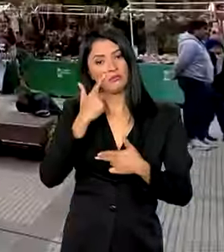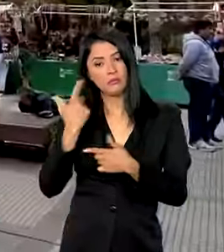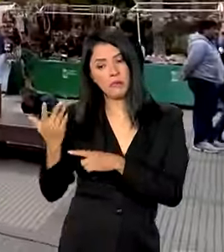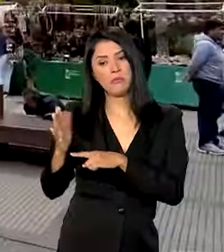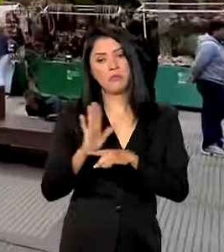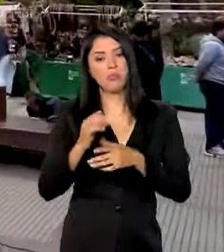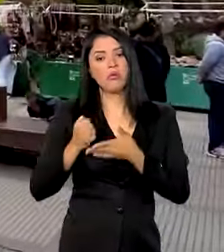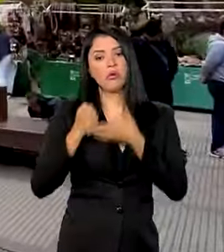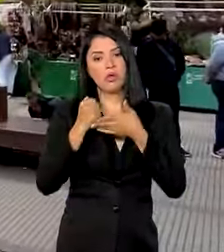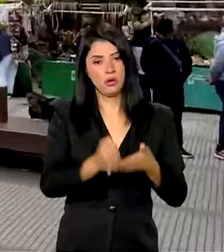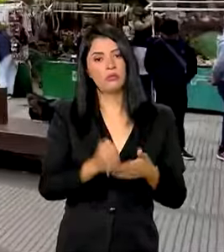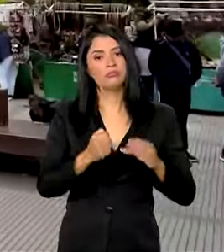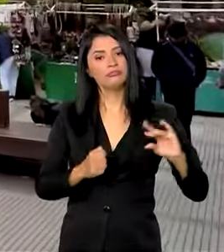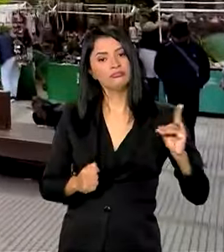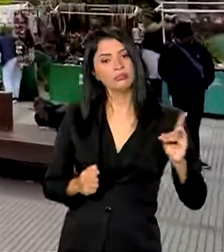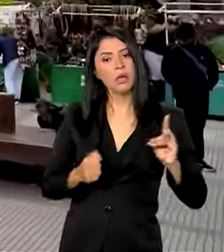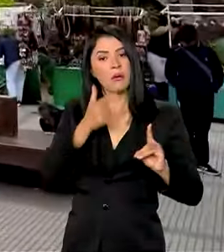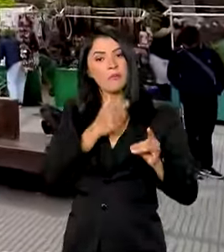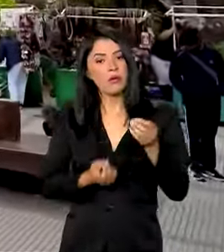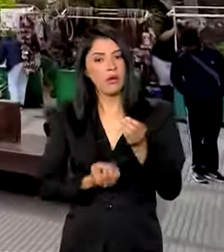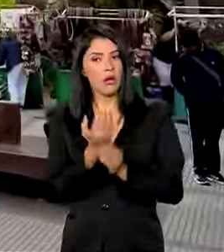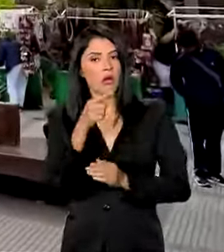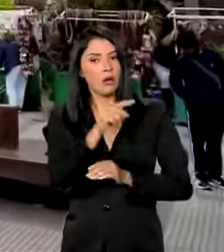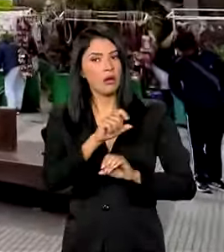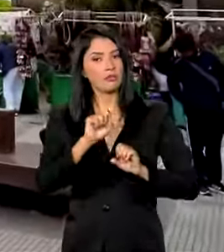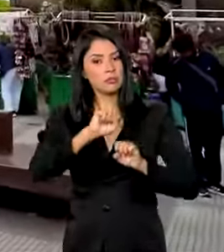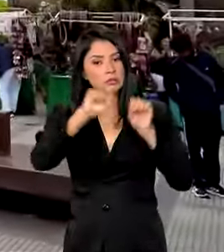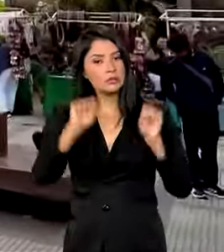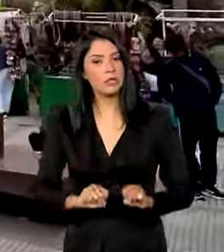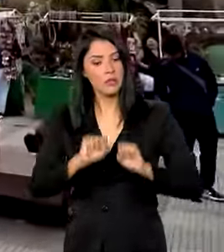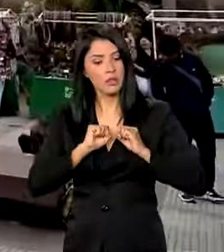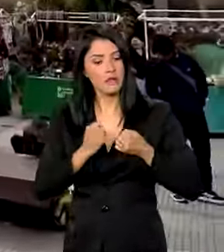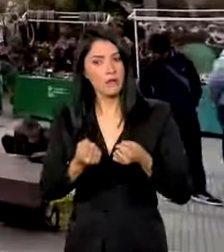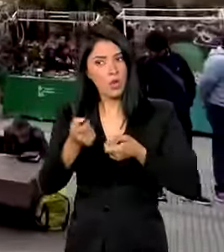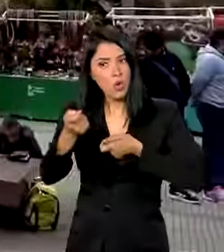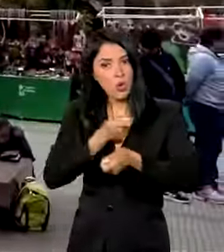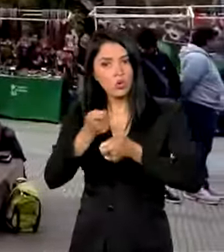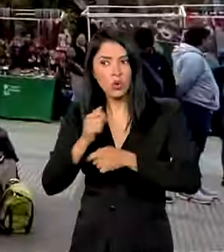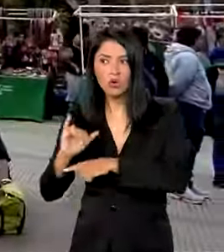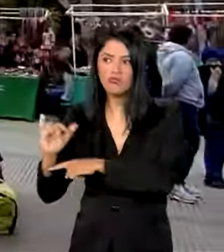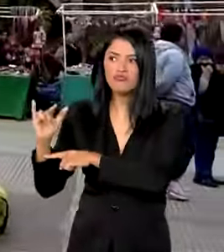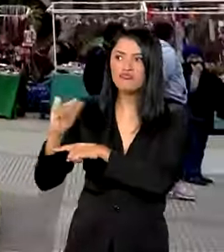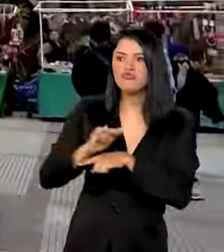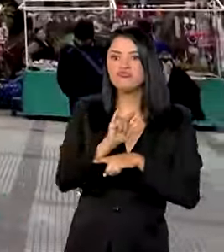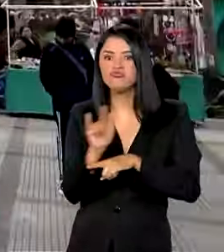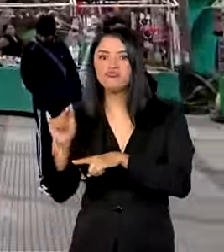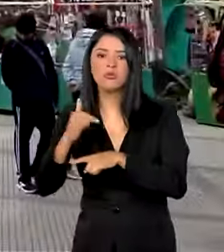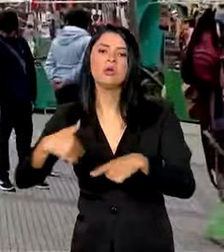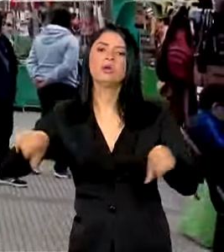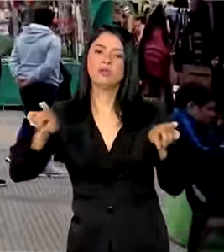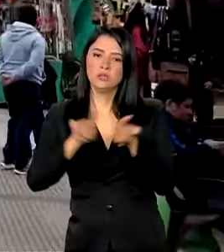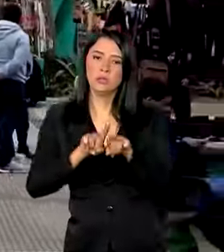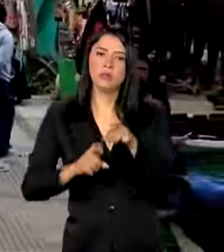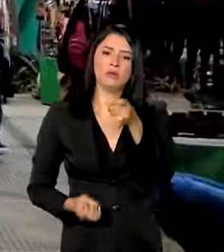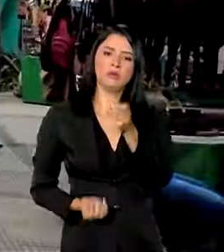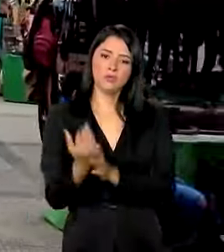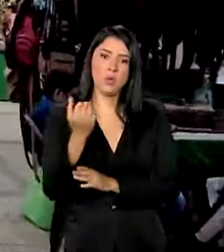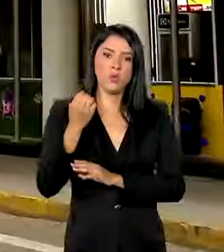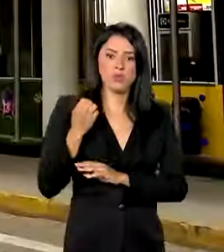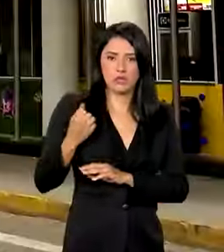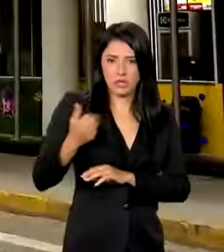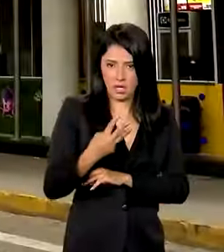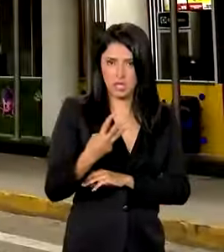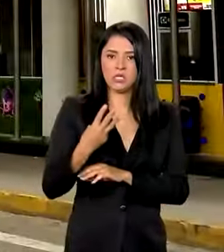Bolívia na implementação de um sistema de defesa e controle de tráfego aéreo, incluindo a instalação de 13